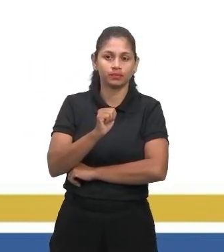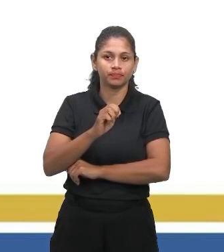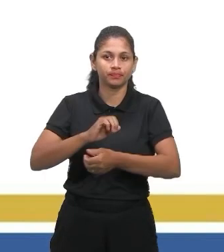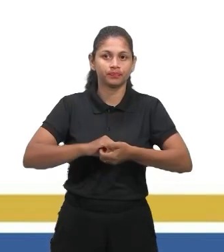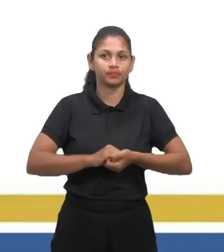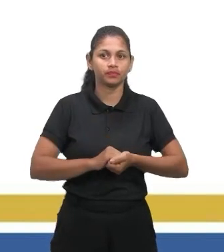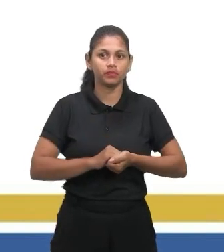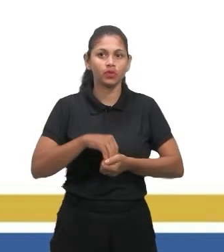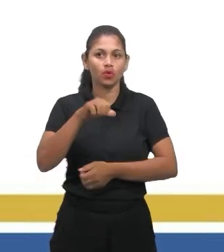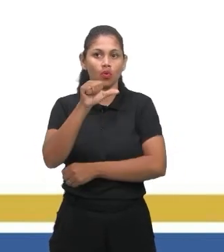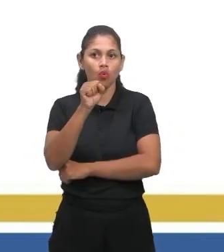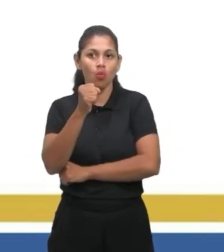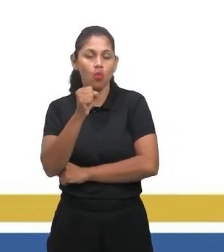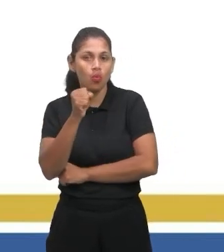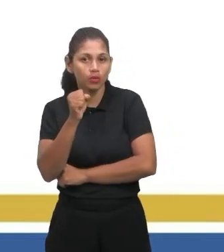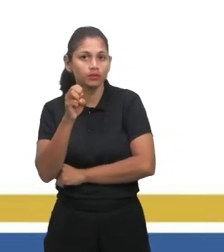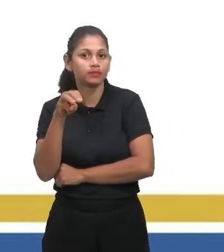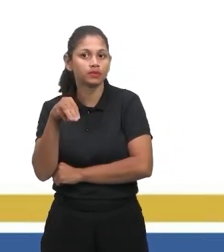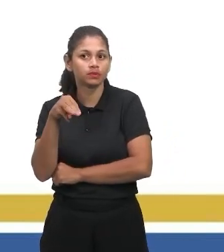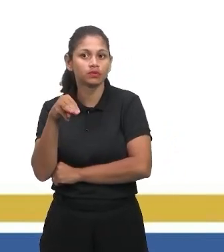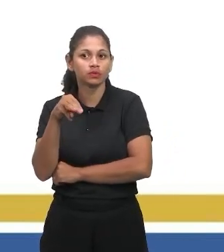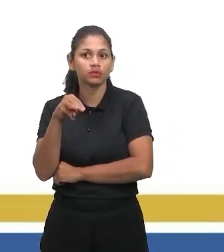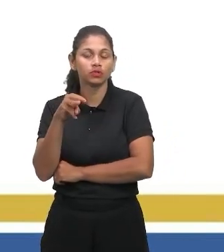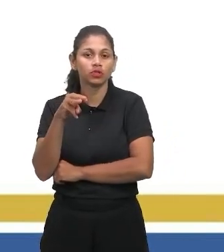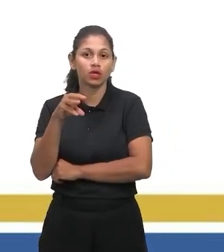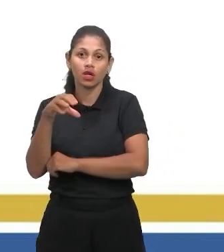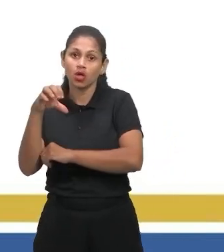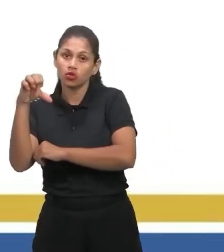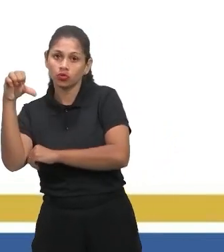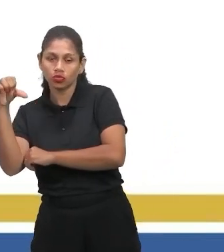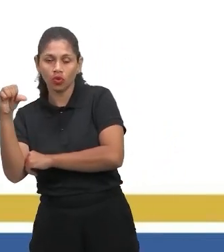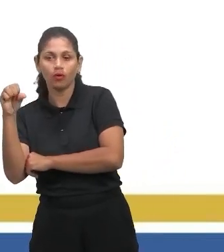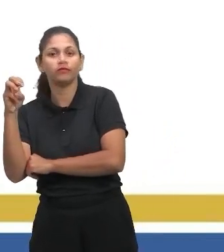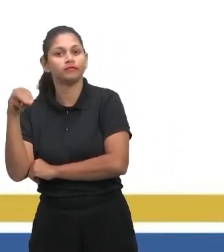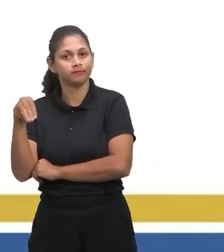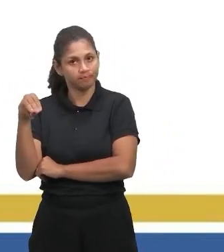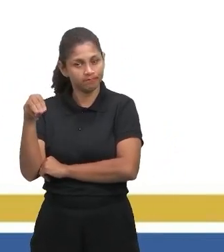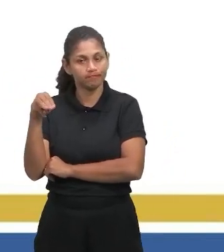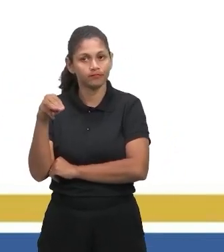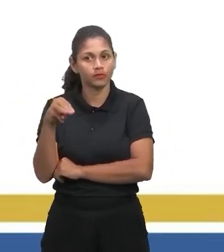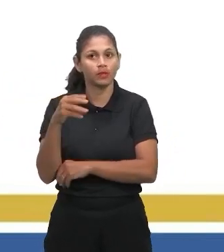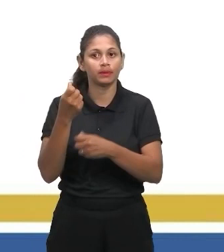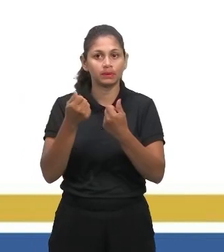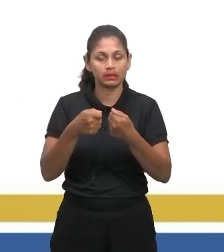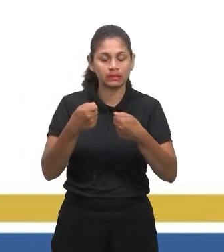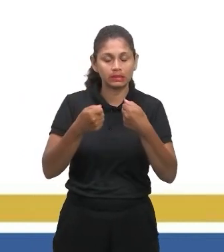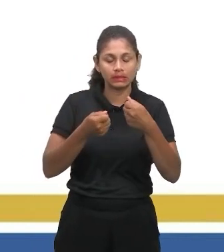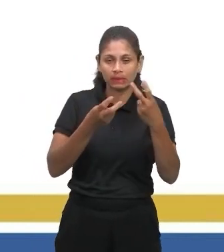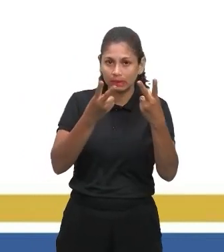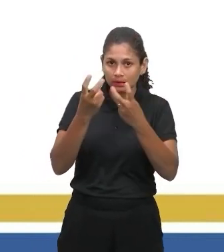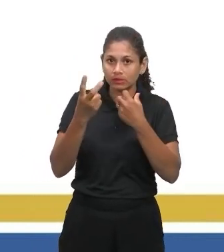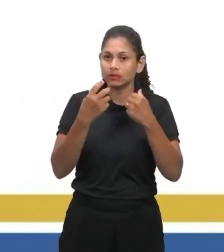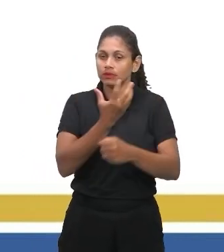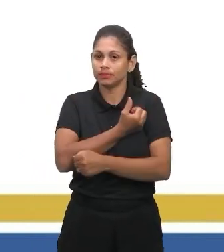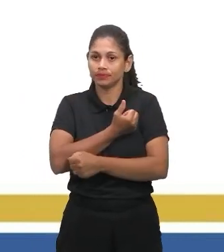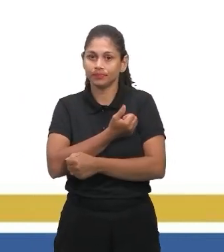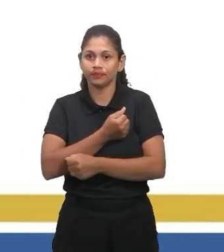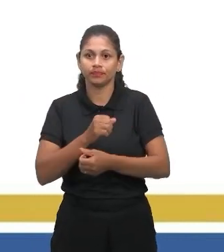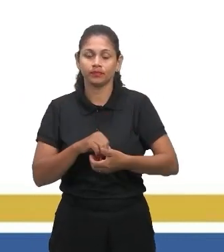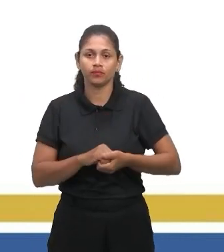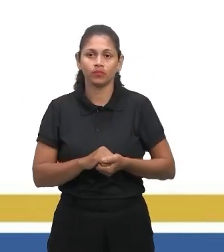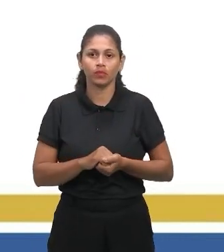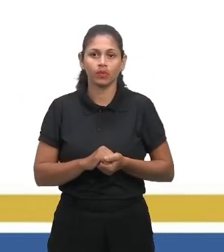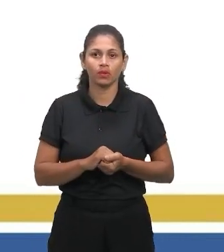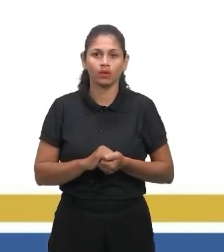no entanto, se for andando a uma velocidade média de 1,25 metros por segundo, chegará ao destino final em